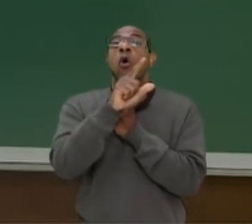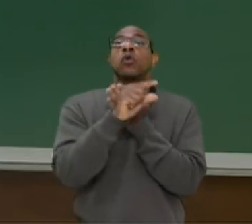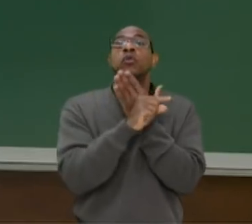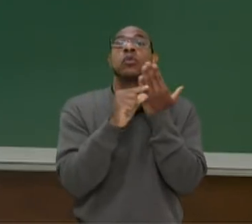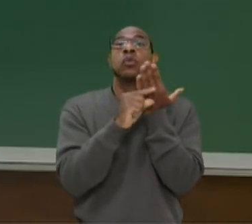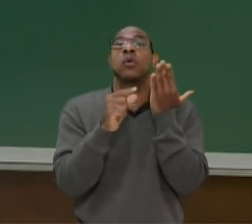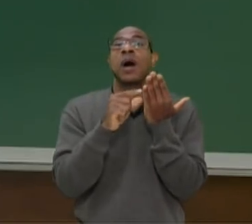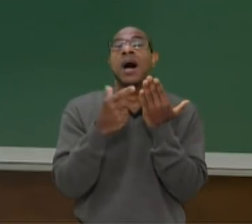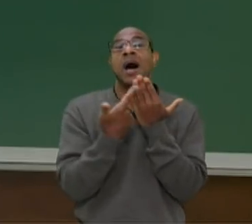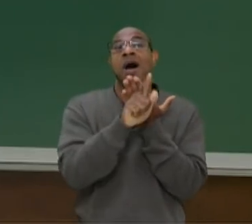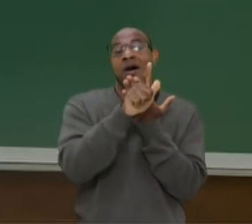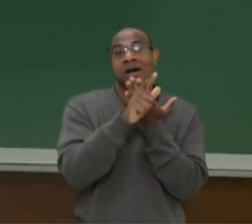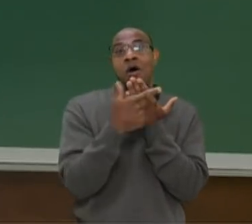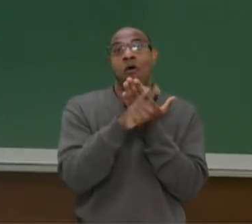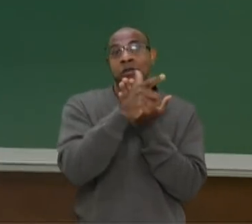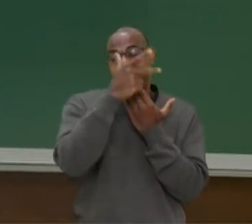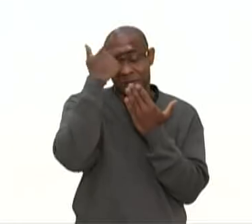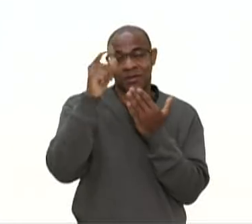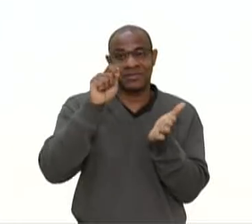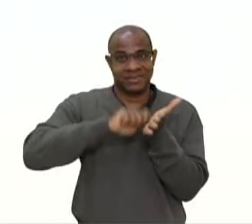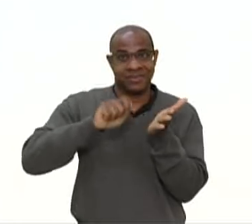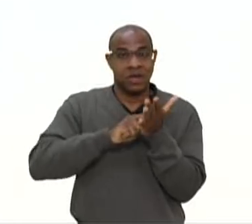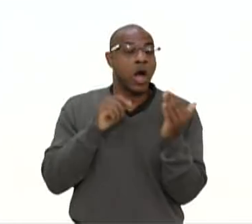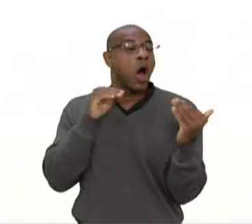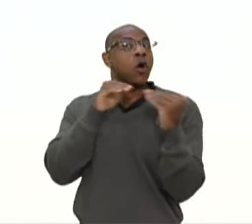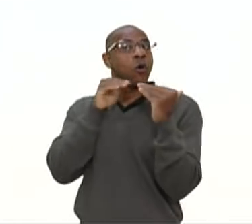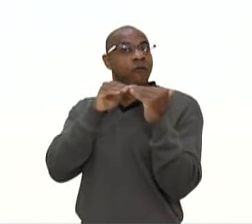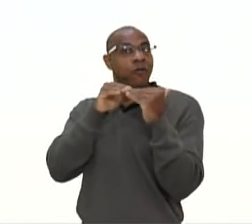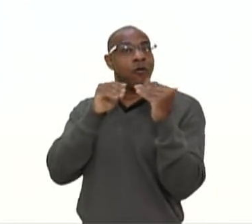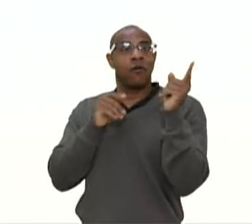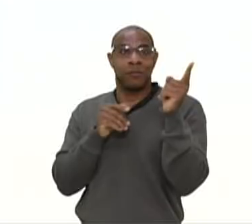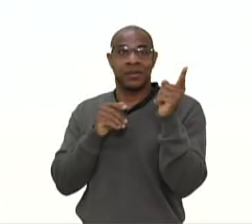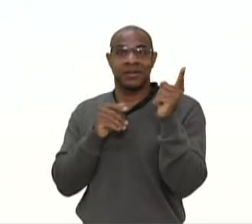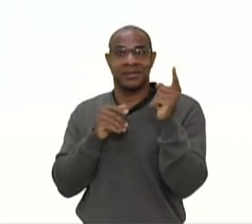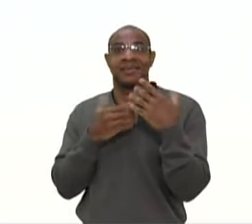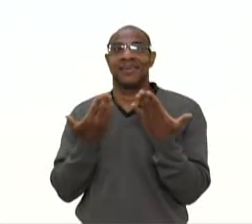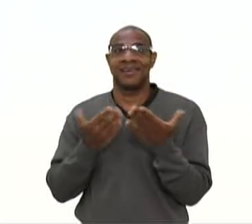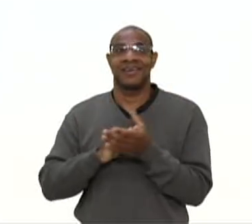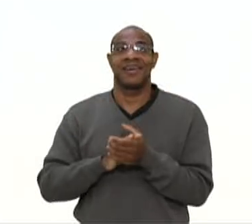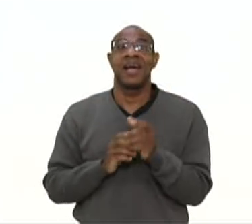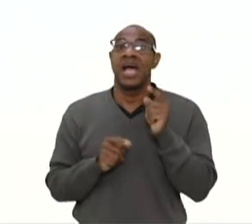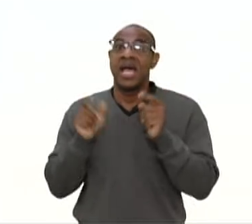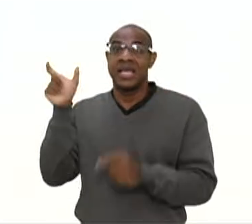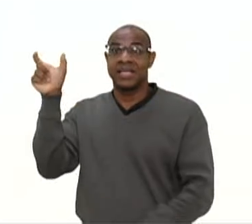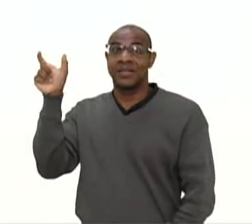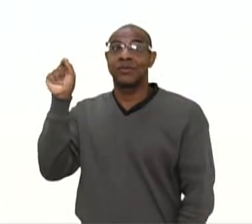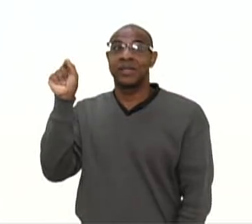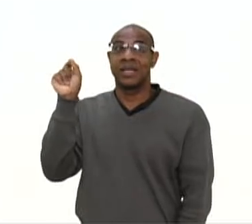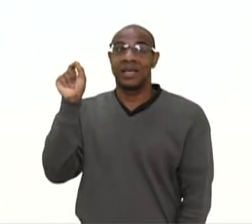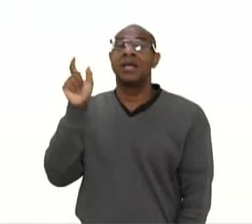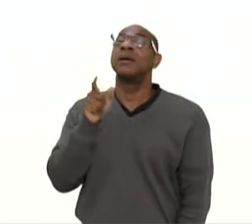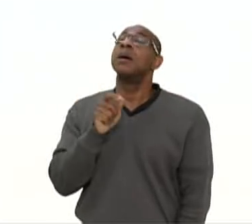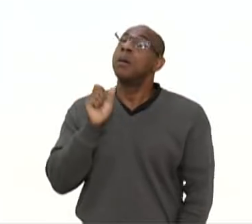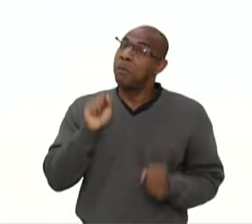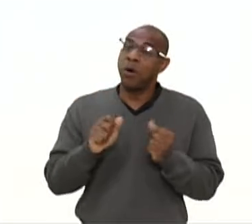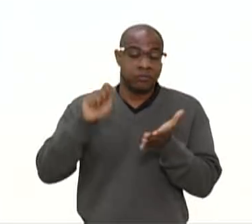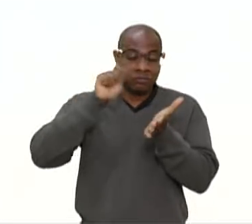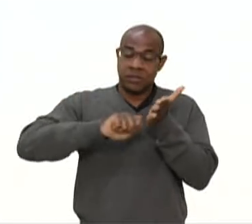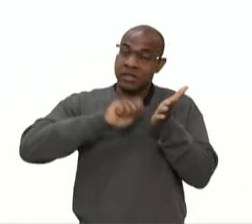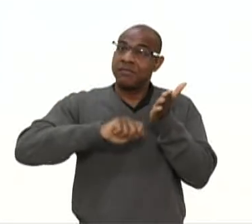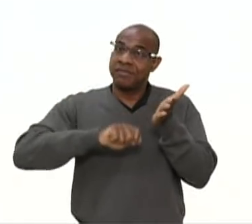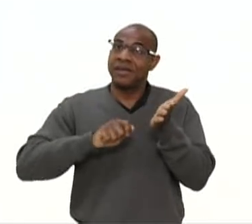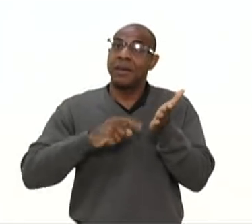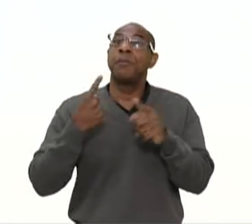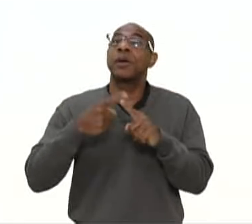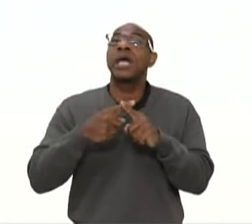alguém, segundo, de acordo, conforme, tá? E isso me dá autoridade no texto. Por